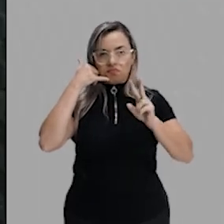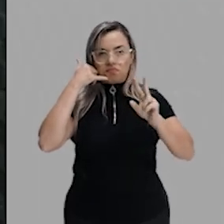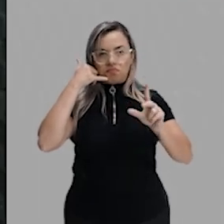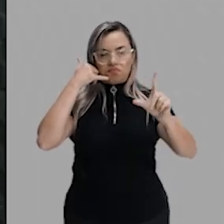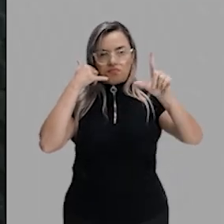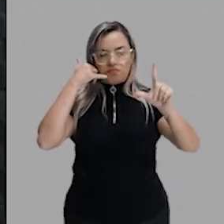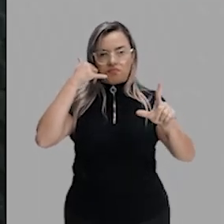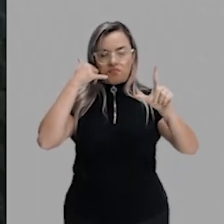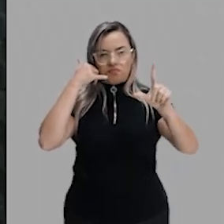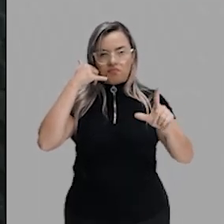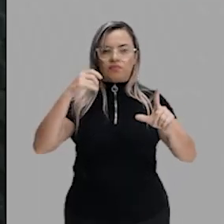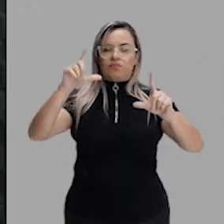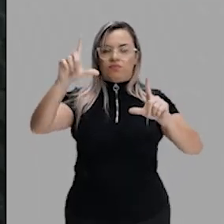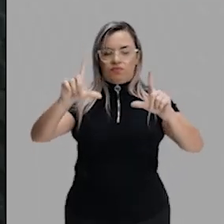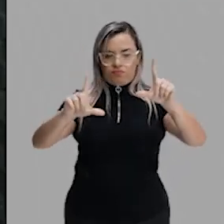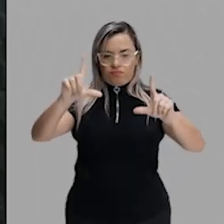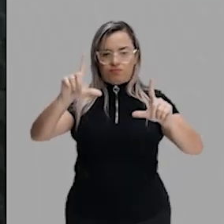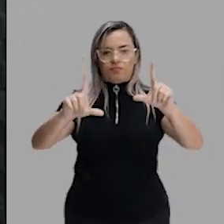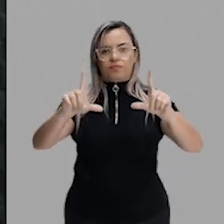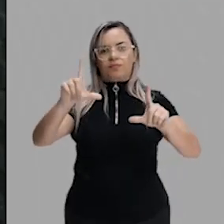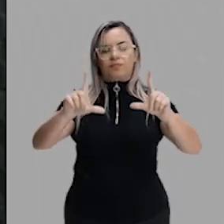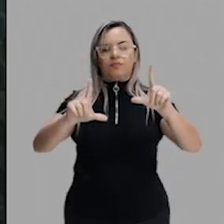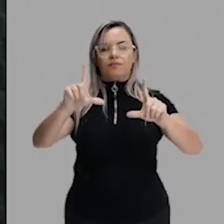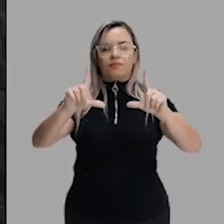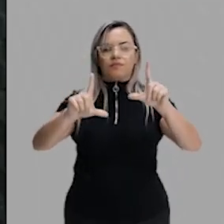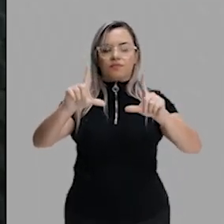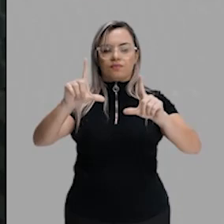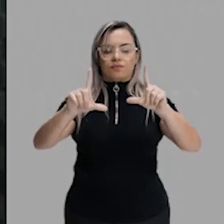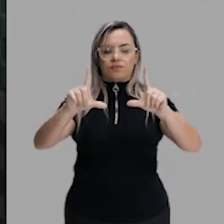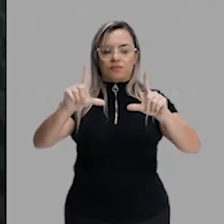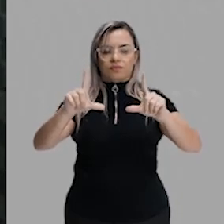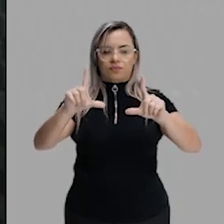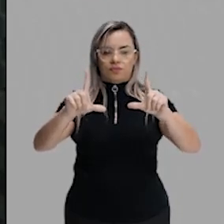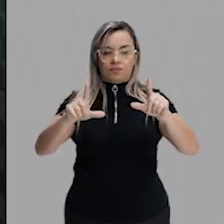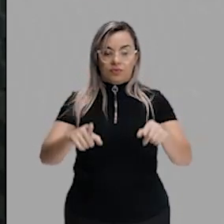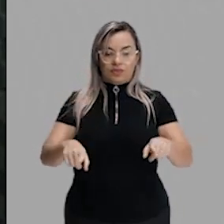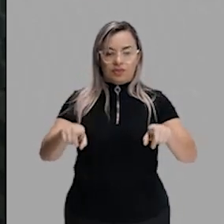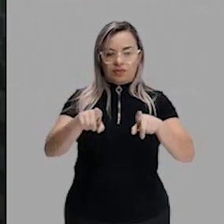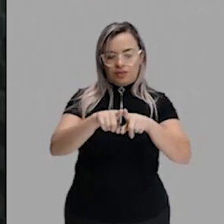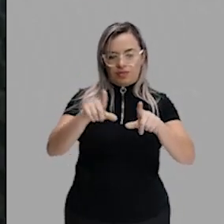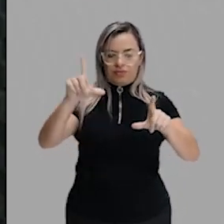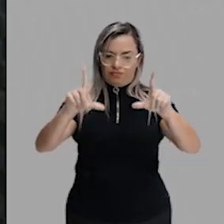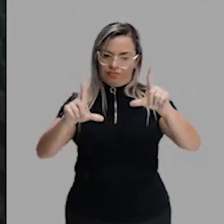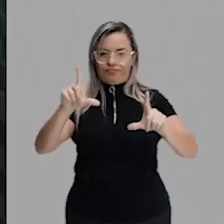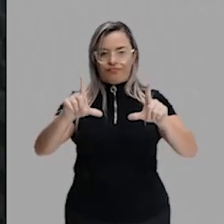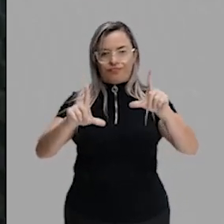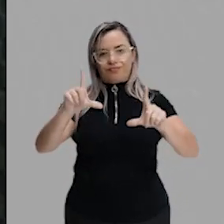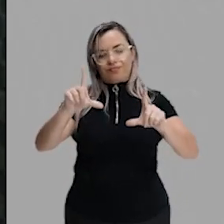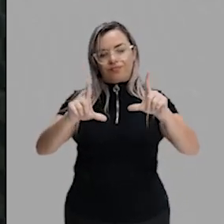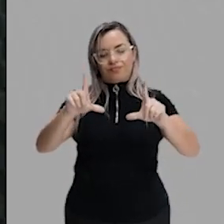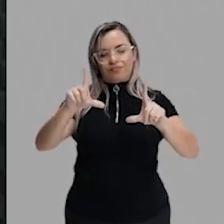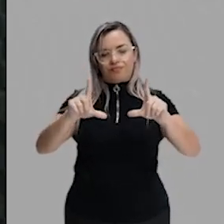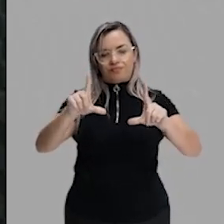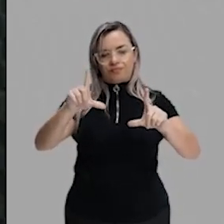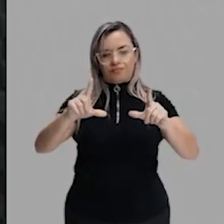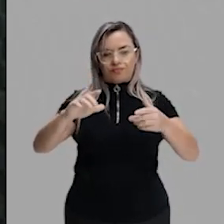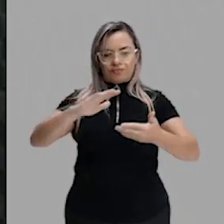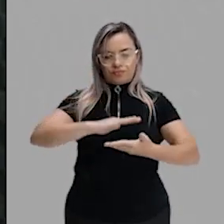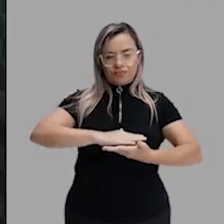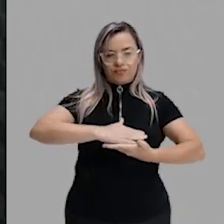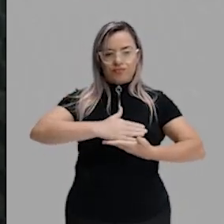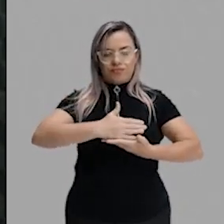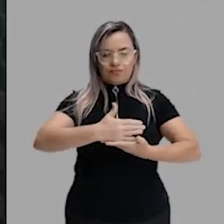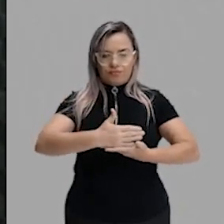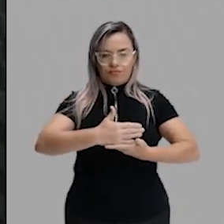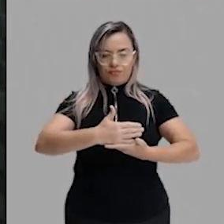a televisão, né, o aparelho de televisão, que você também pode estar assistindo a aula pela TV, né, a tela do computador,